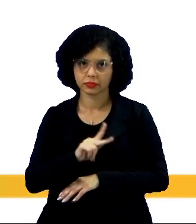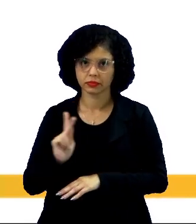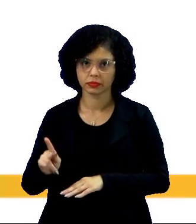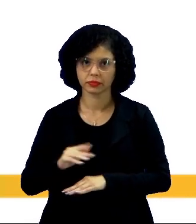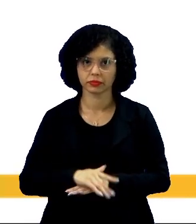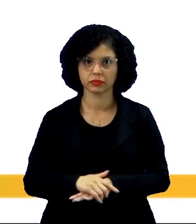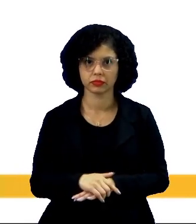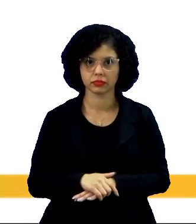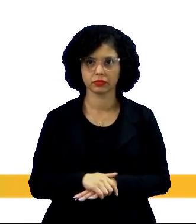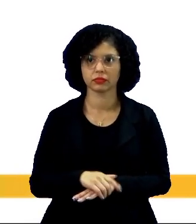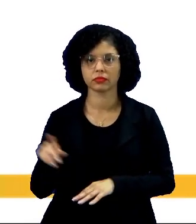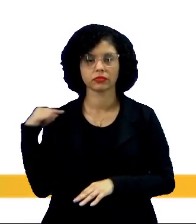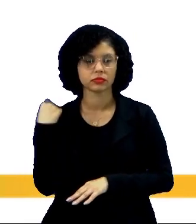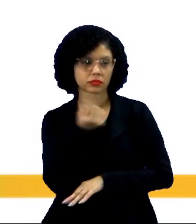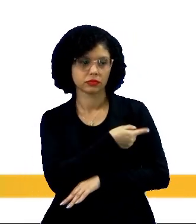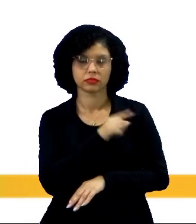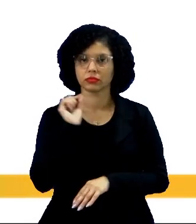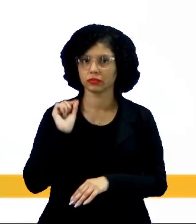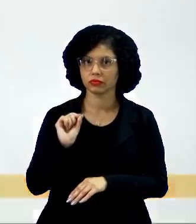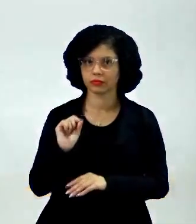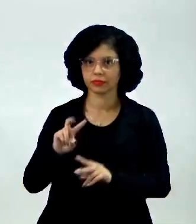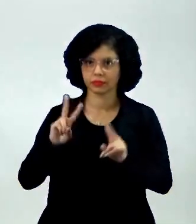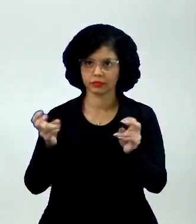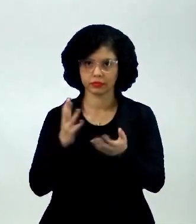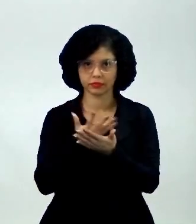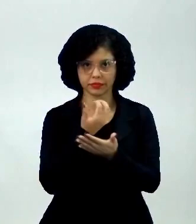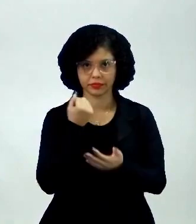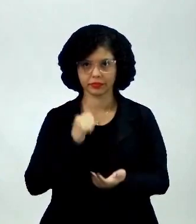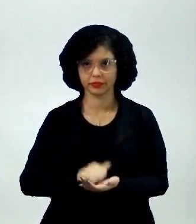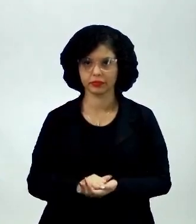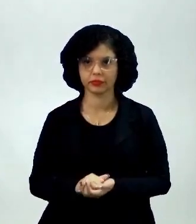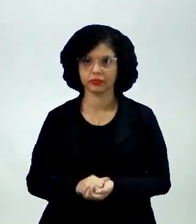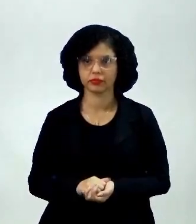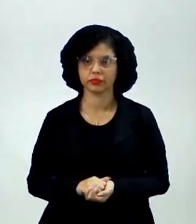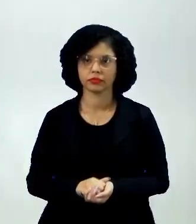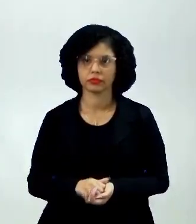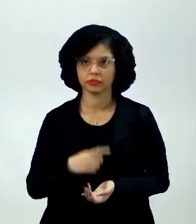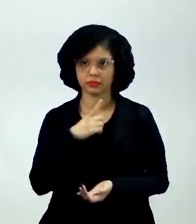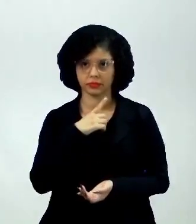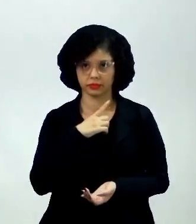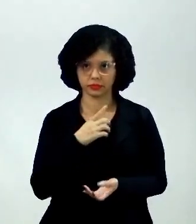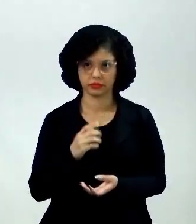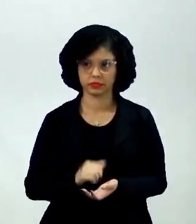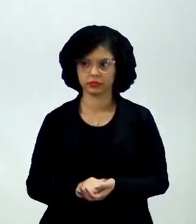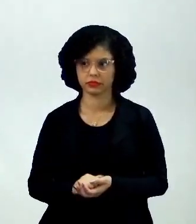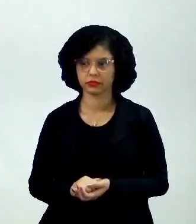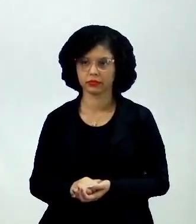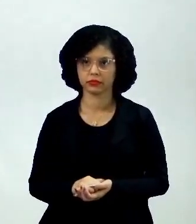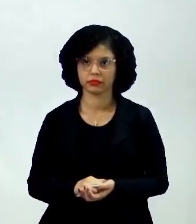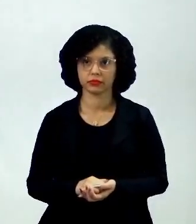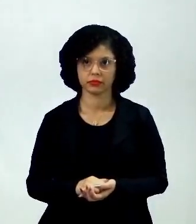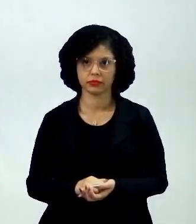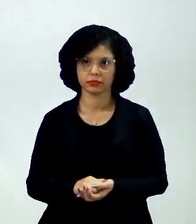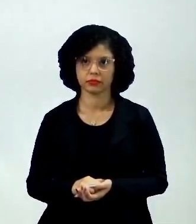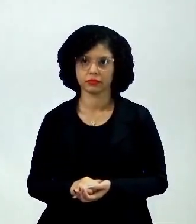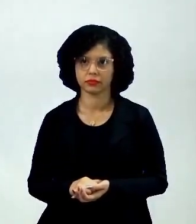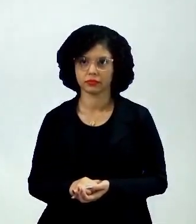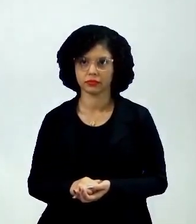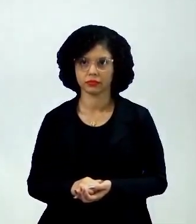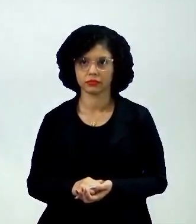professora? Então, nós vamos pegar aqui, olha só. Nós temos o retângulo, que